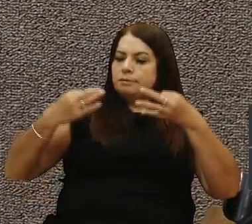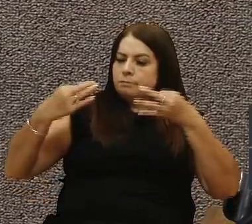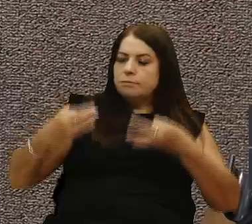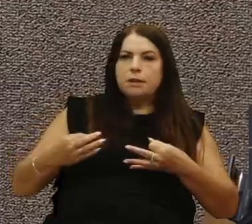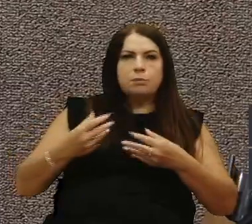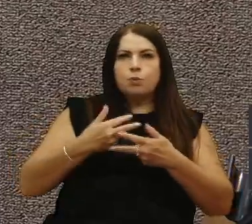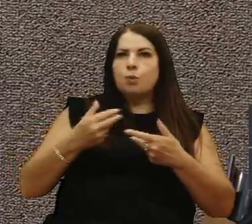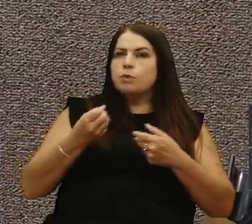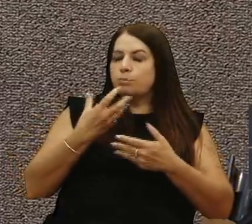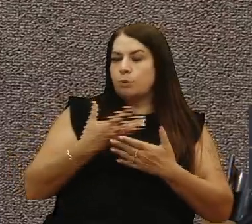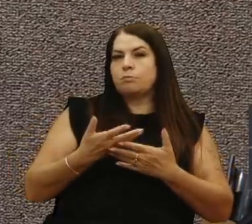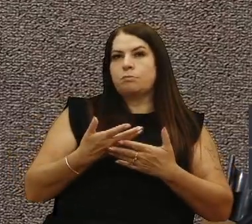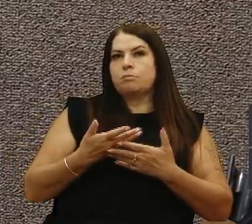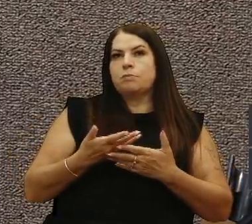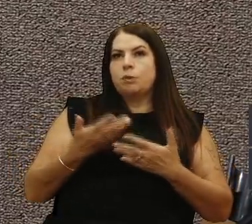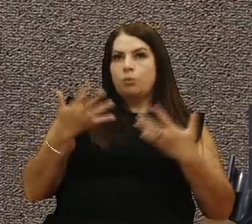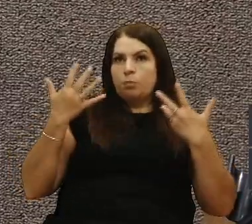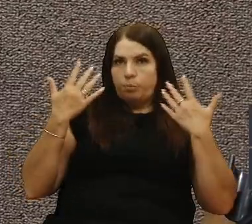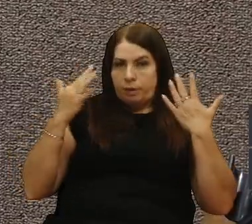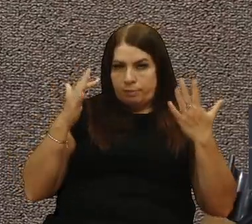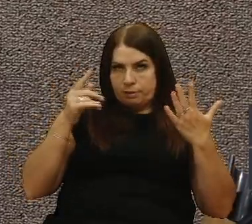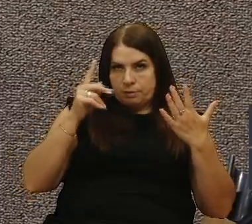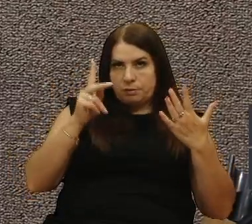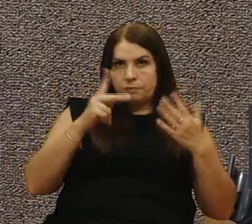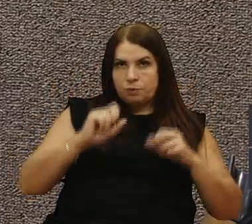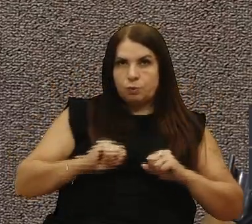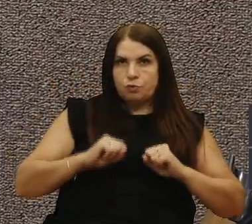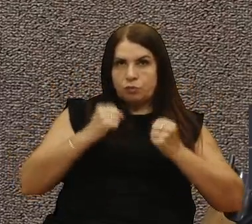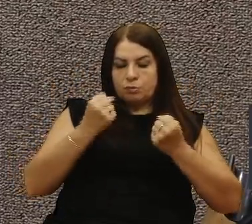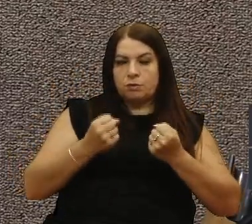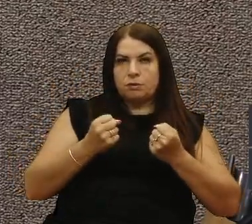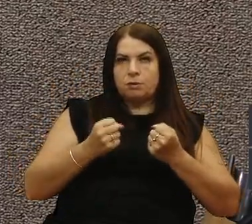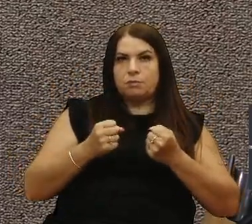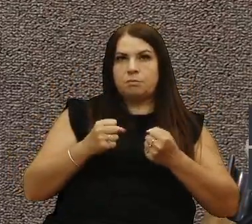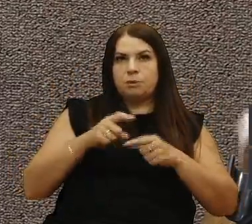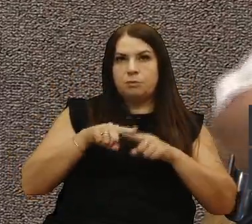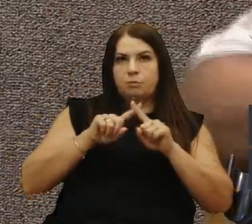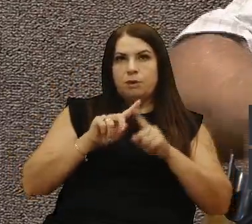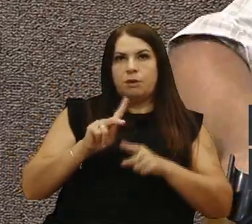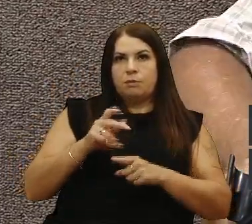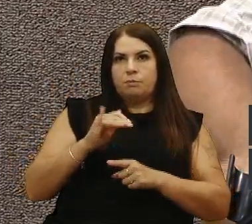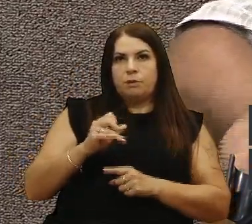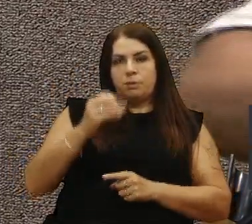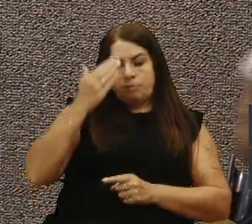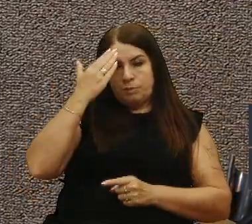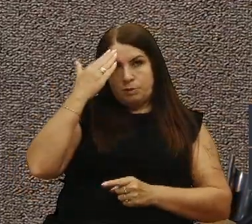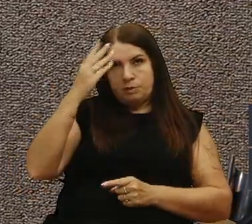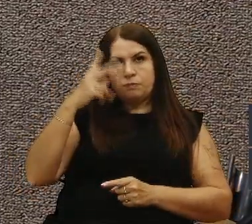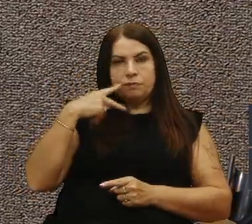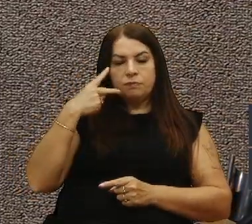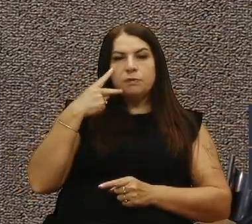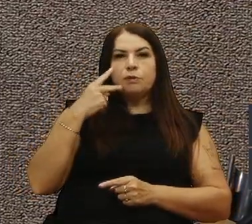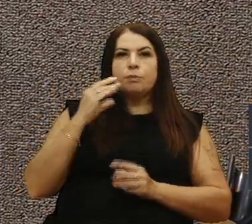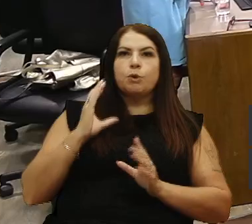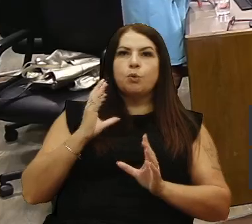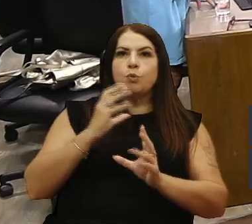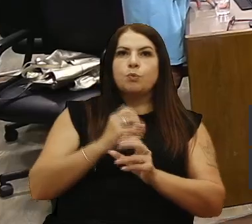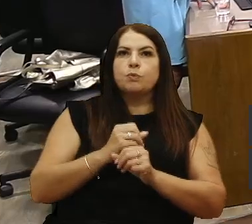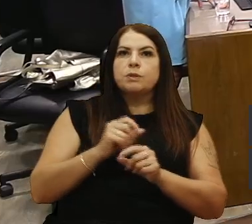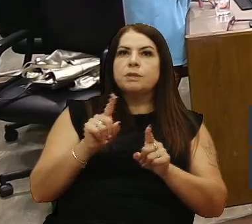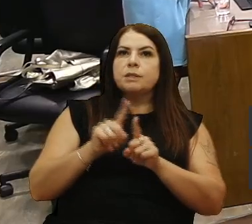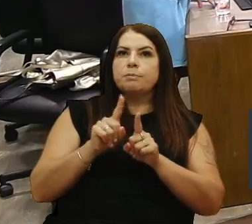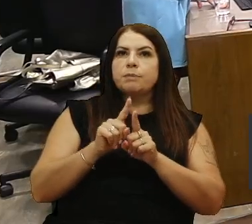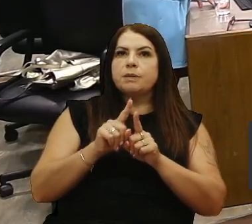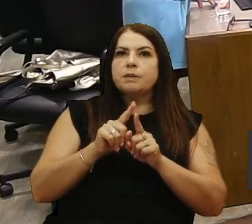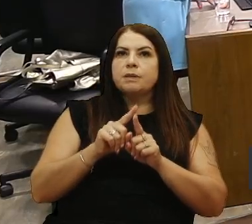muitas coisas boas. Então, eu quero parabenizar pela sua dedicação pelo Parque dos Pinhais. Obrigada, vereador. E só para concluir, nós também